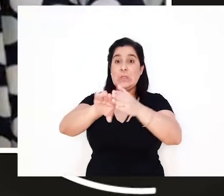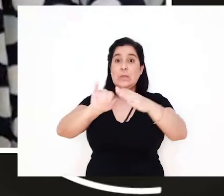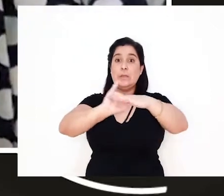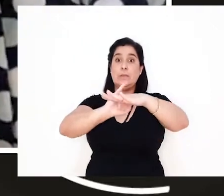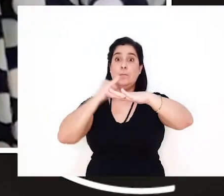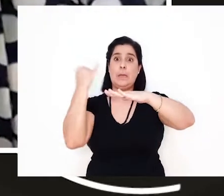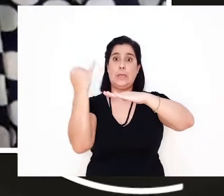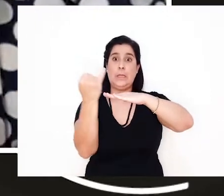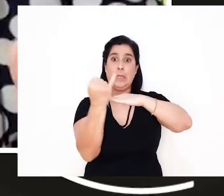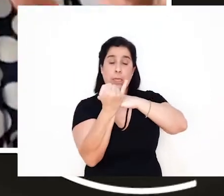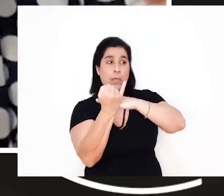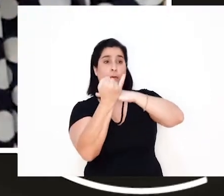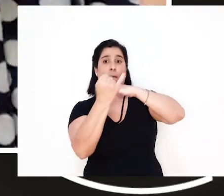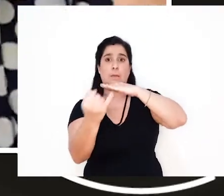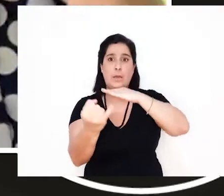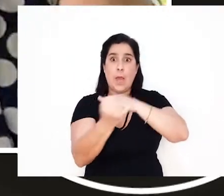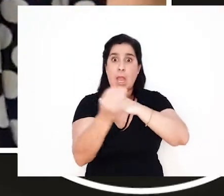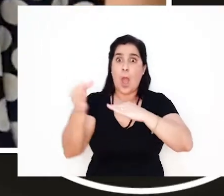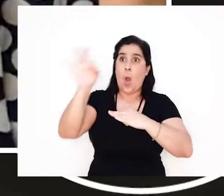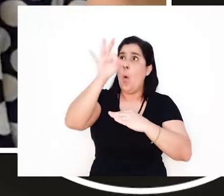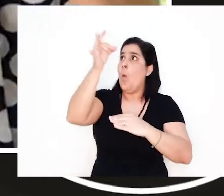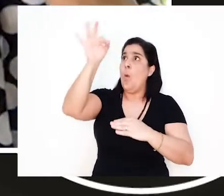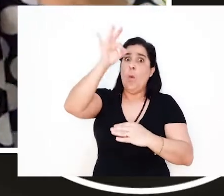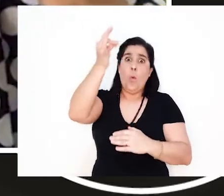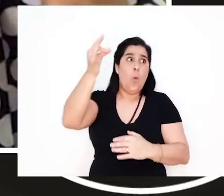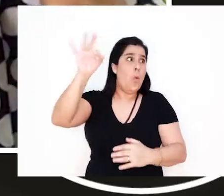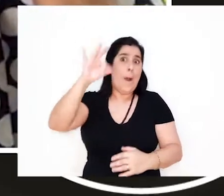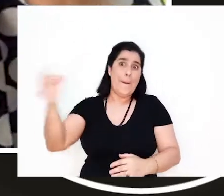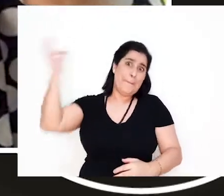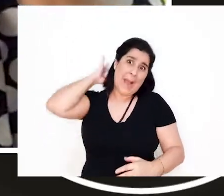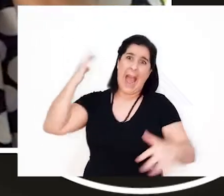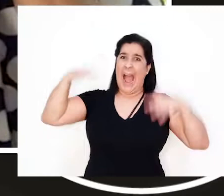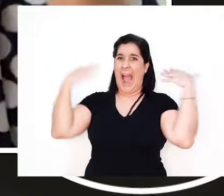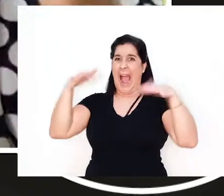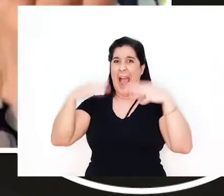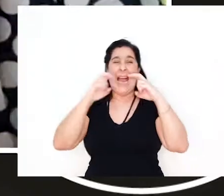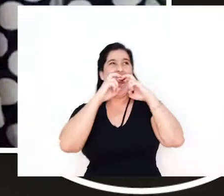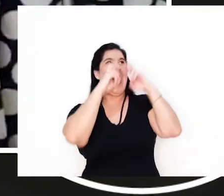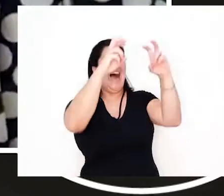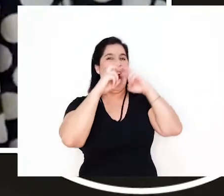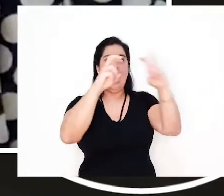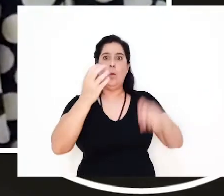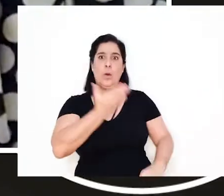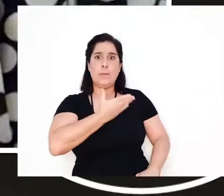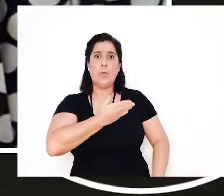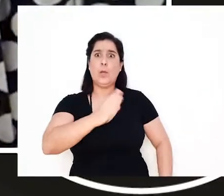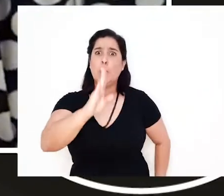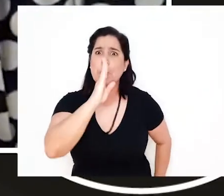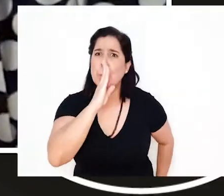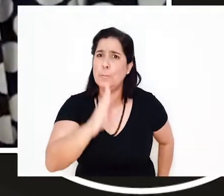pequena. E bateu lá e o marimbondo veio em cima de mim. Menina do céu, eu gritava. E seu Caninha, cala a